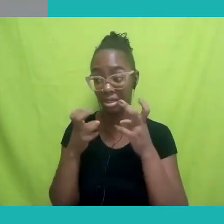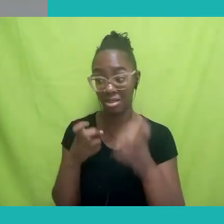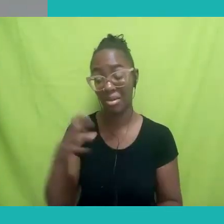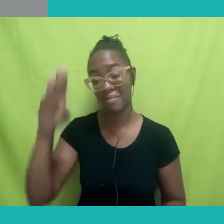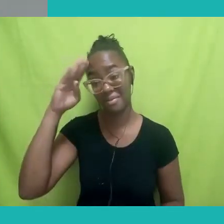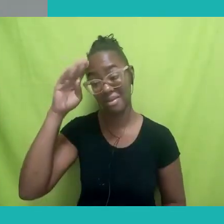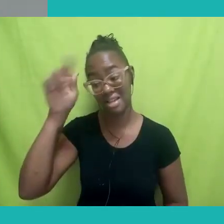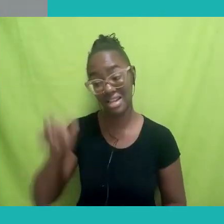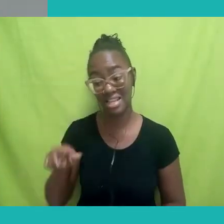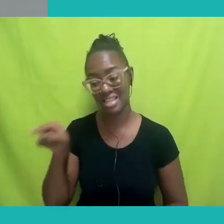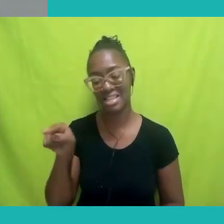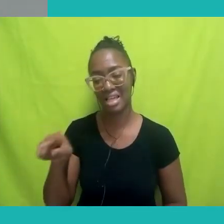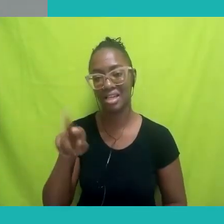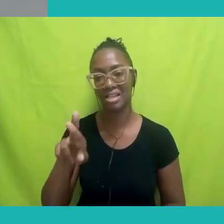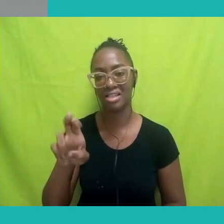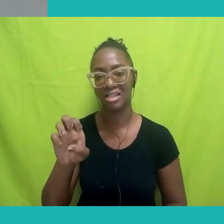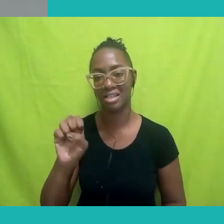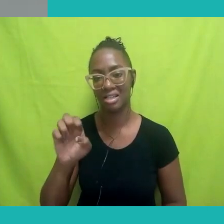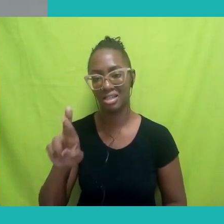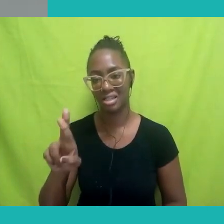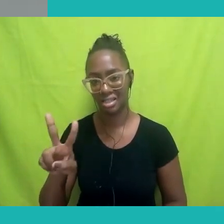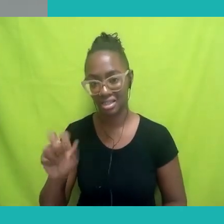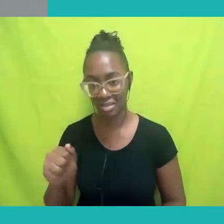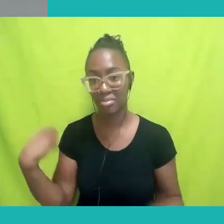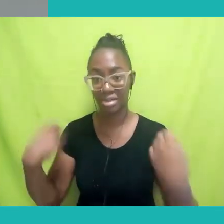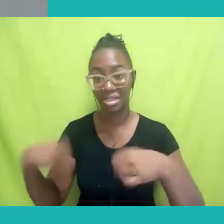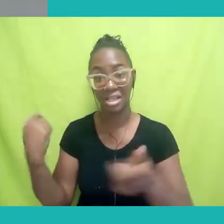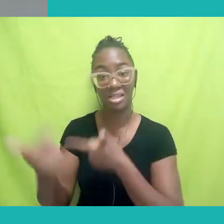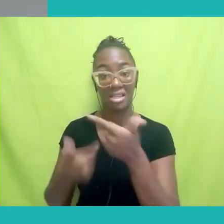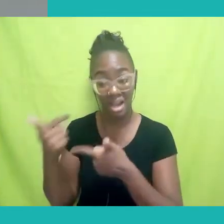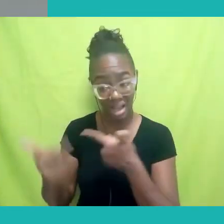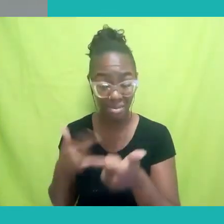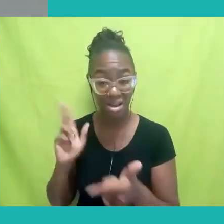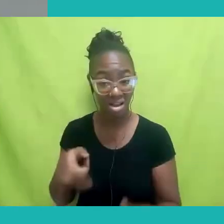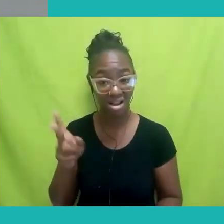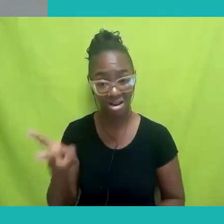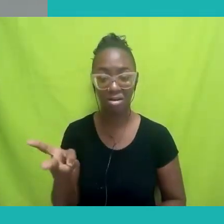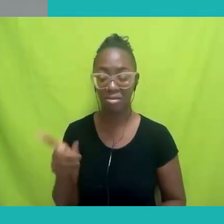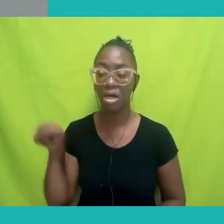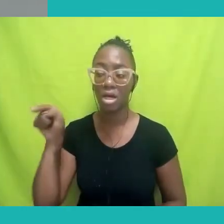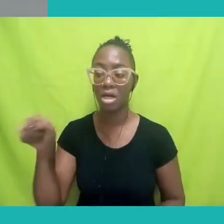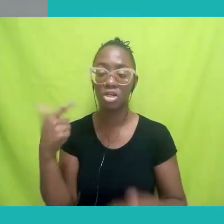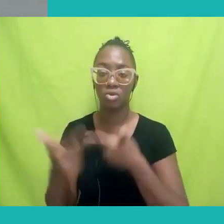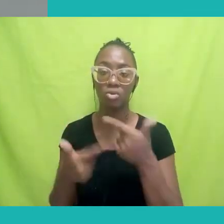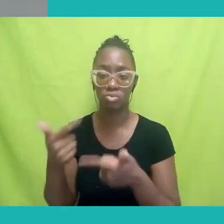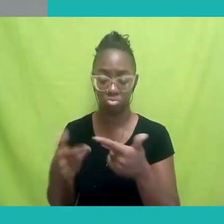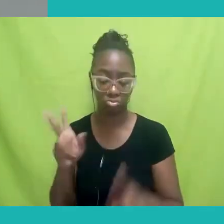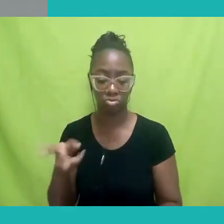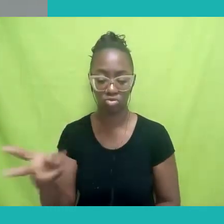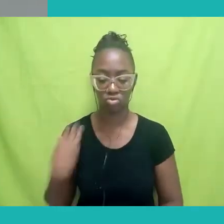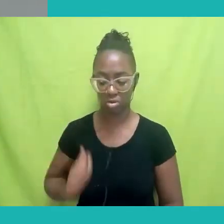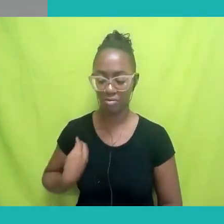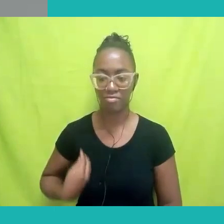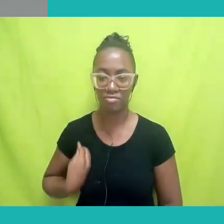que têm que se manter no mundo do trabalho ainda ativo para continuar sobrevivendo, né? Porque ele